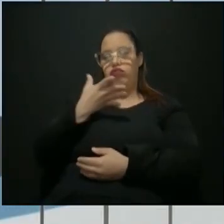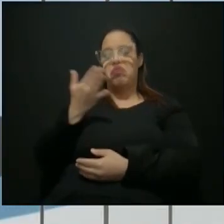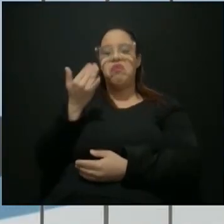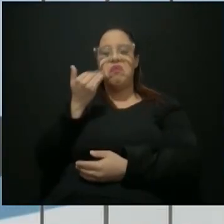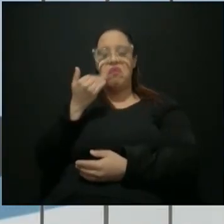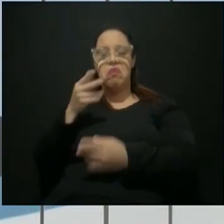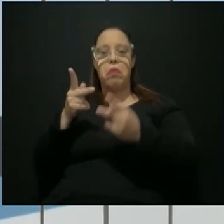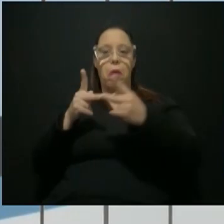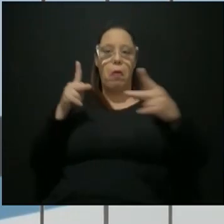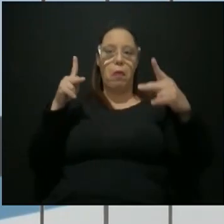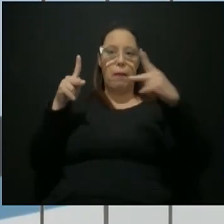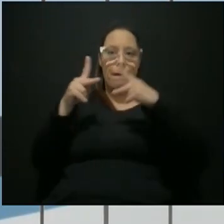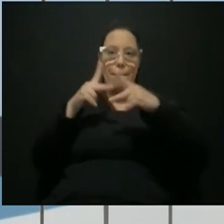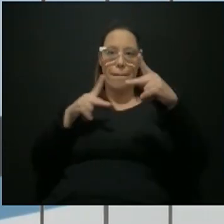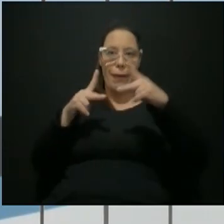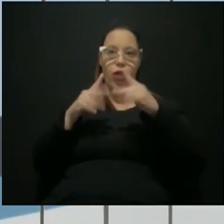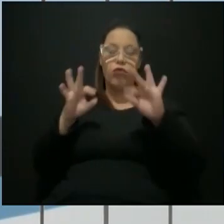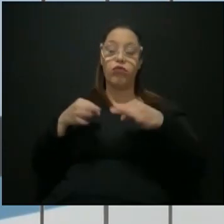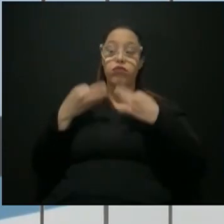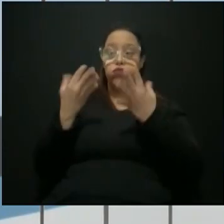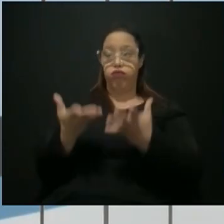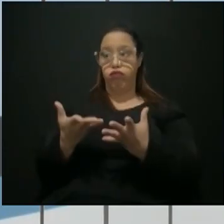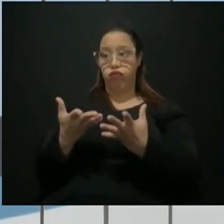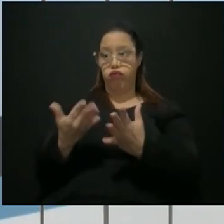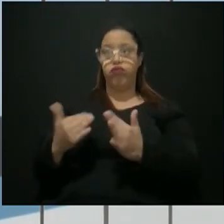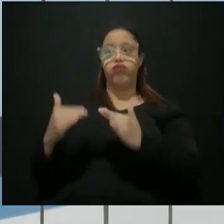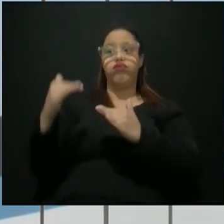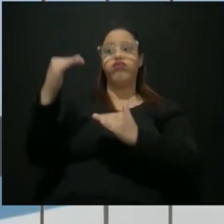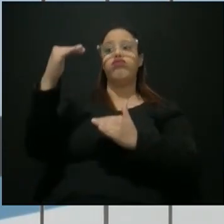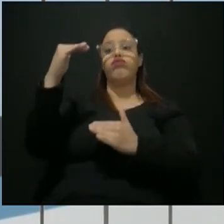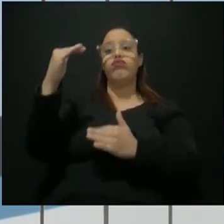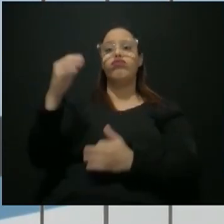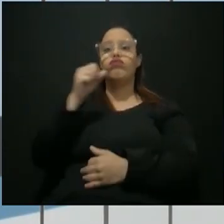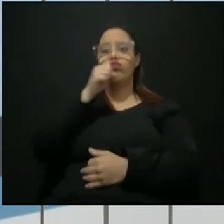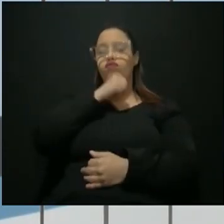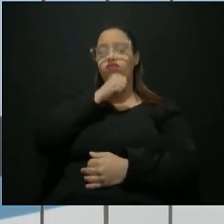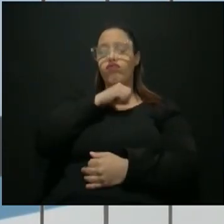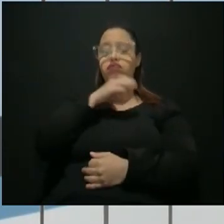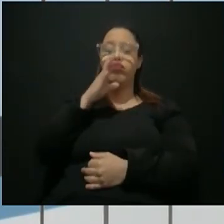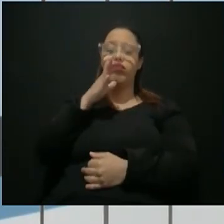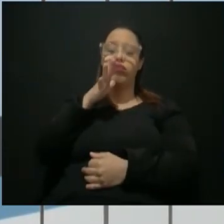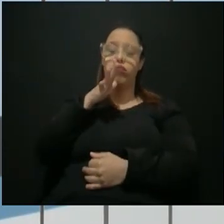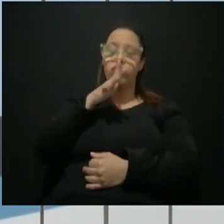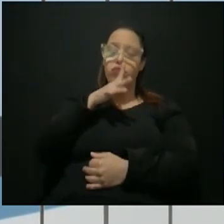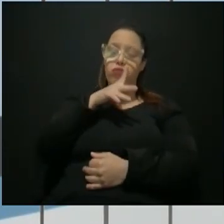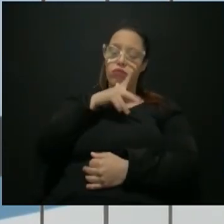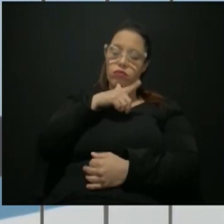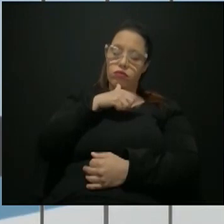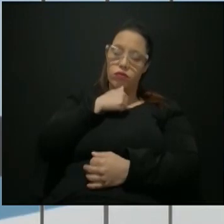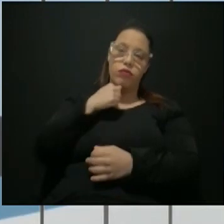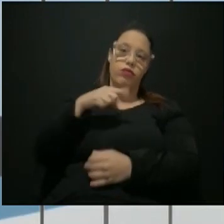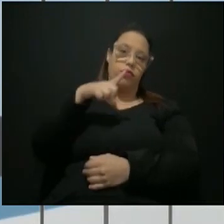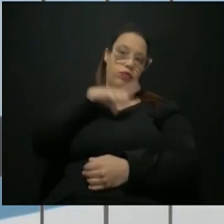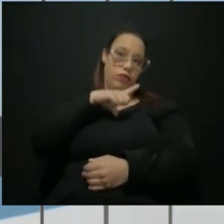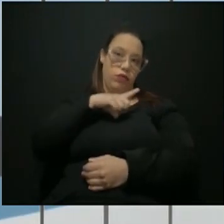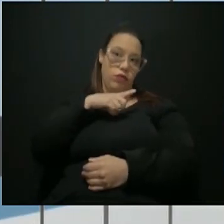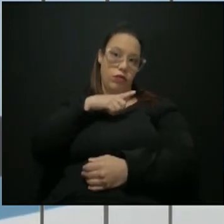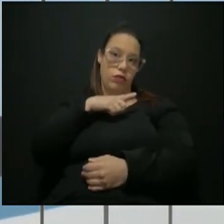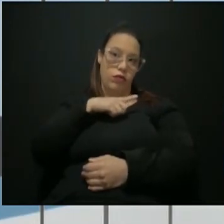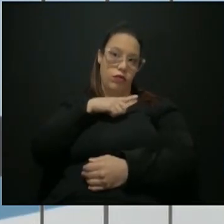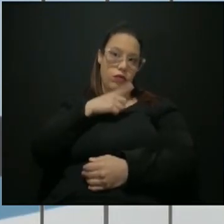nutrientes que favorecem também esse processo de envelhecimento mais lento. Também tem a condição laboral, as pessoas que